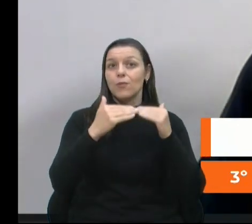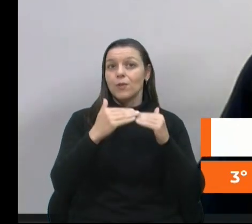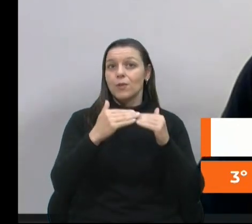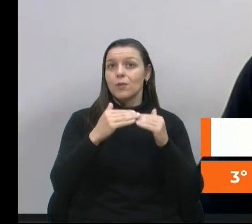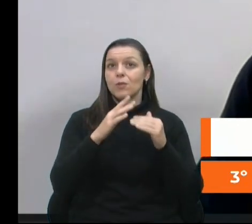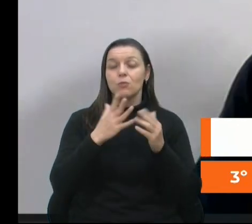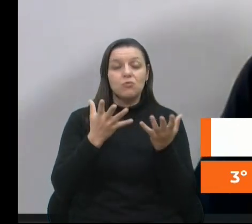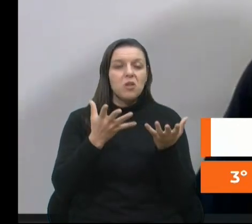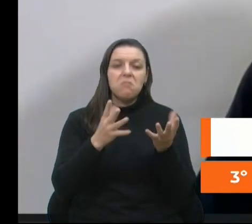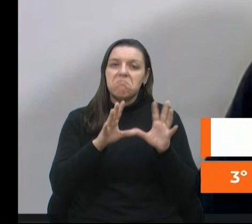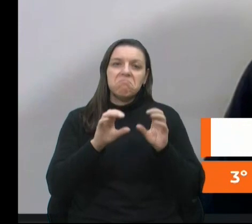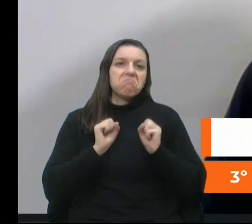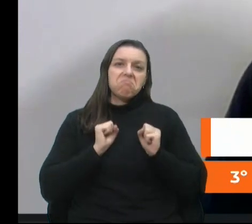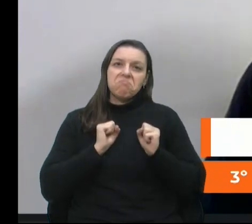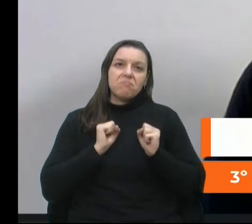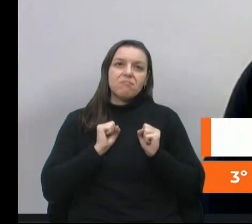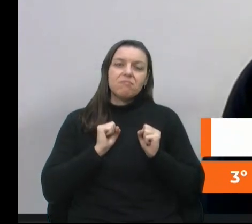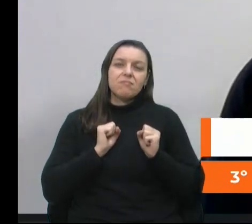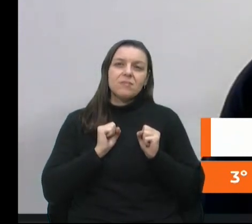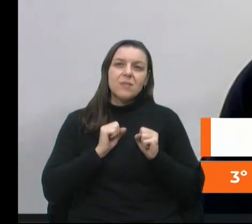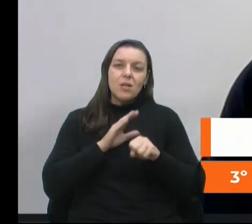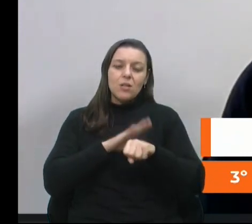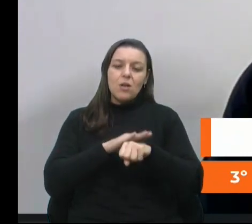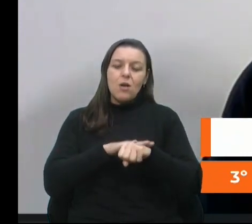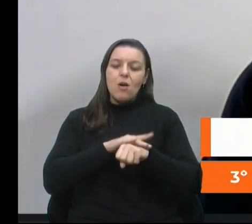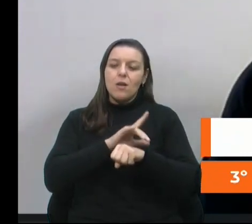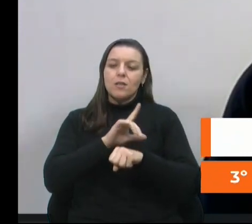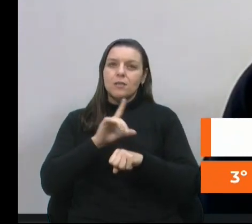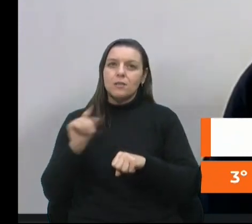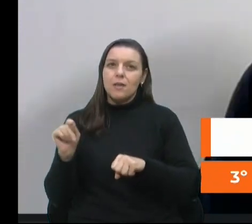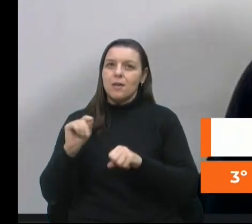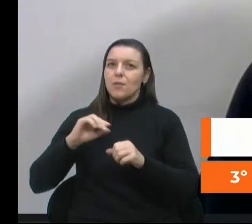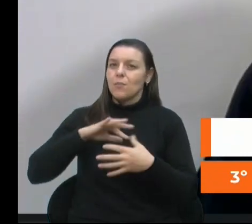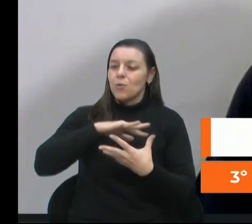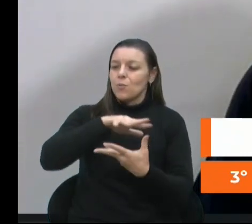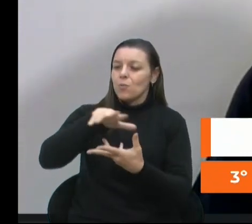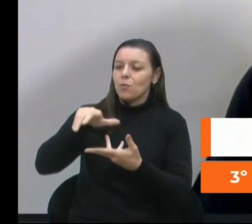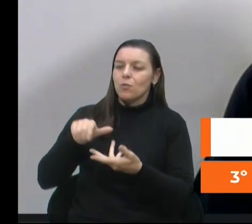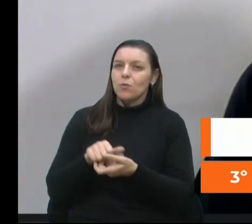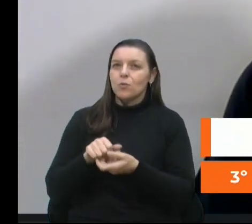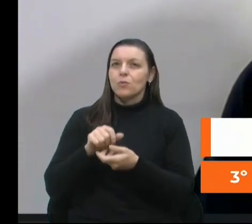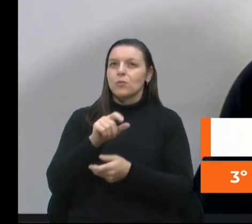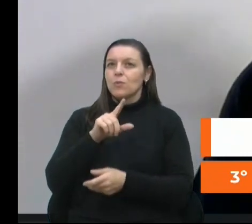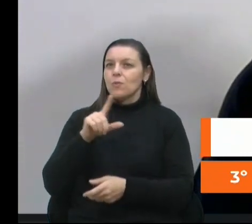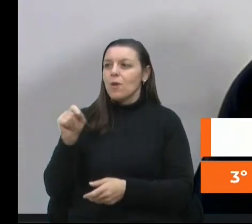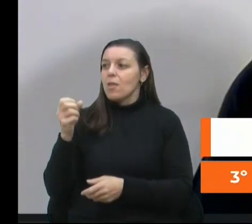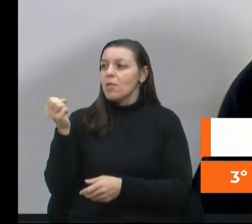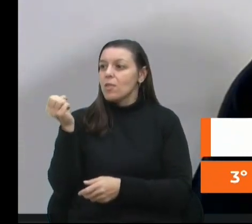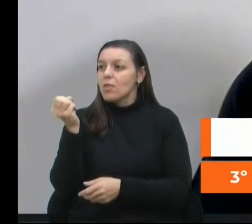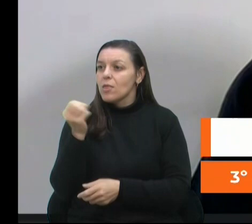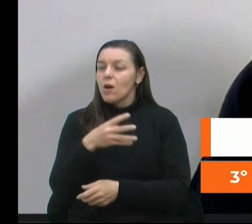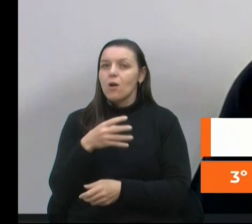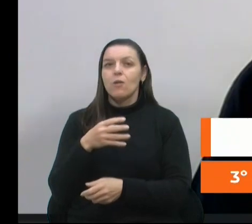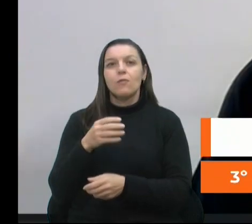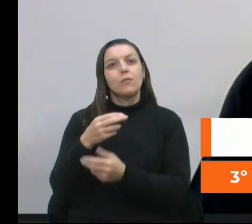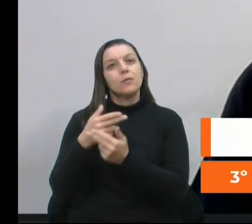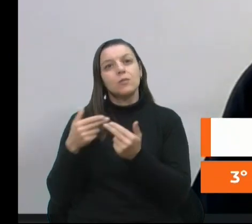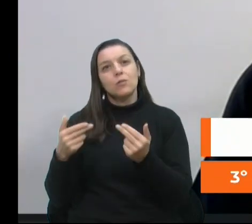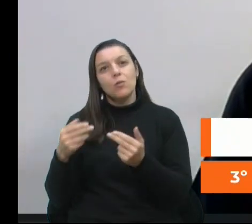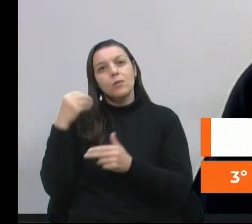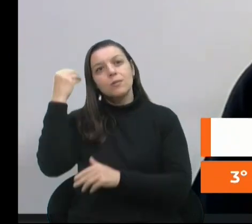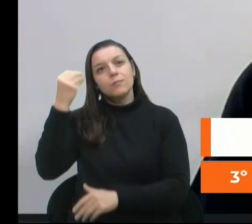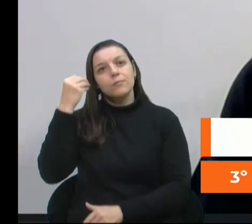já adquiriu. Então, está na hora de partir para o mundo, está na hora de partir para novas aventuras e